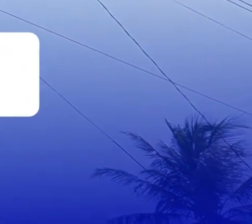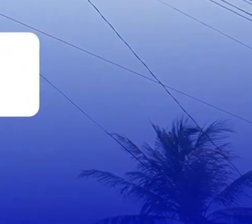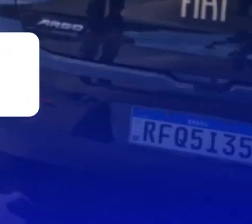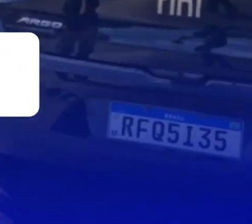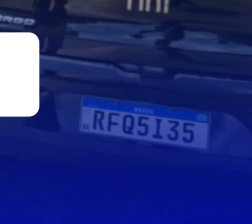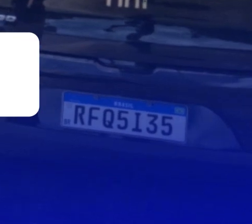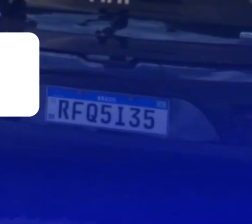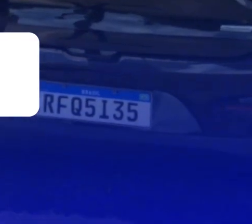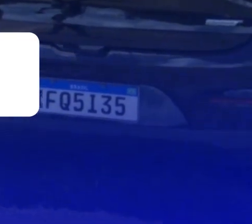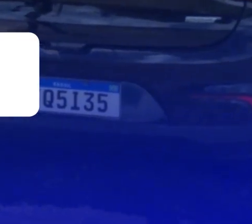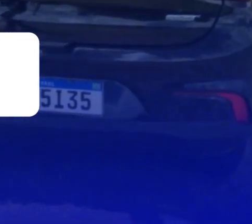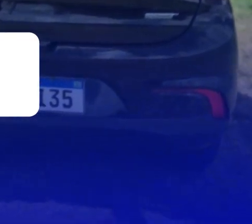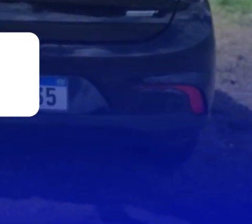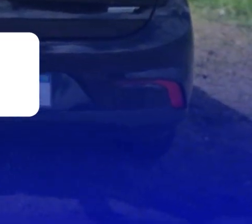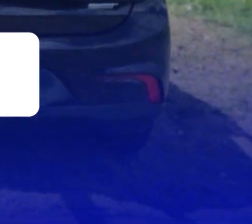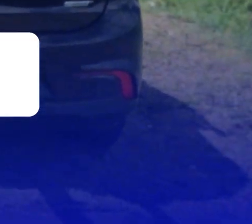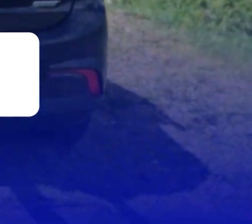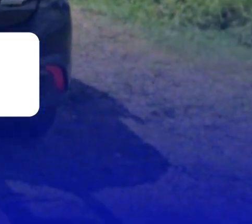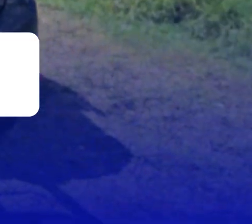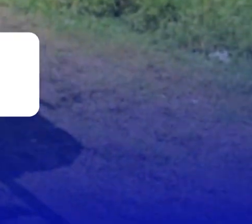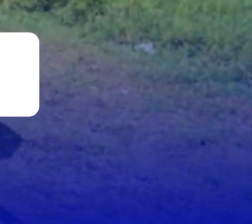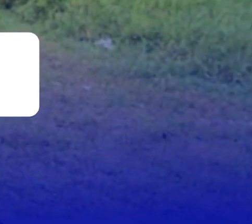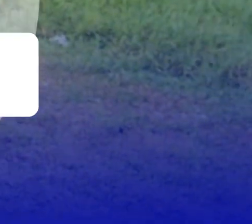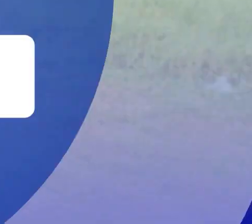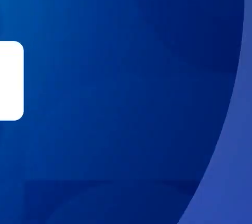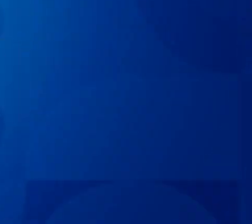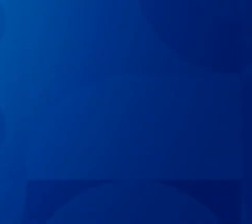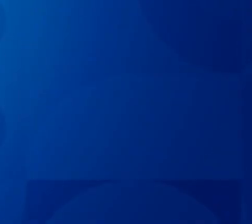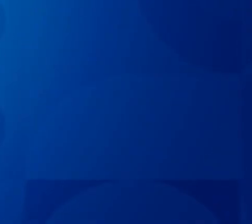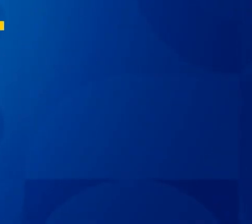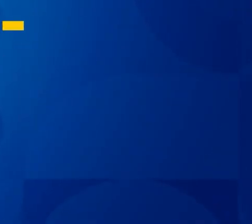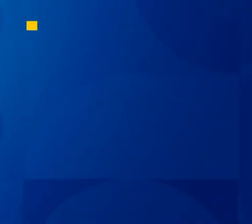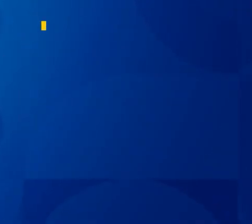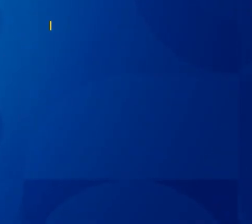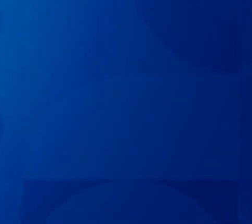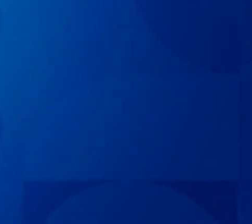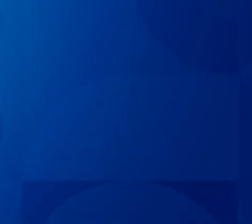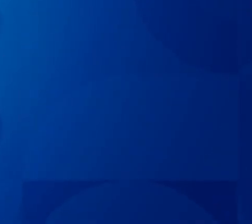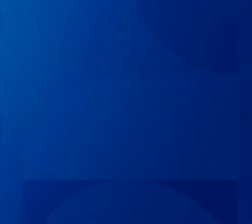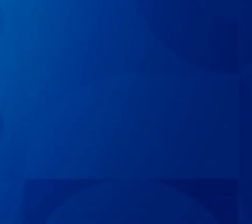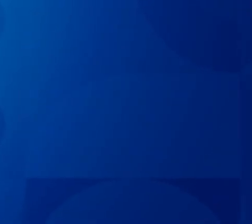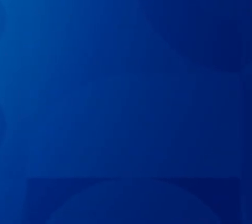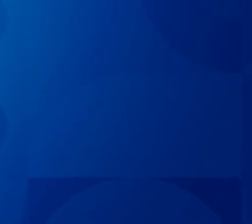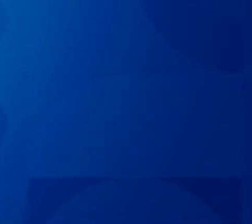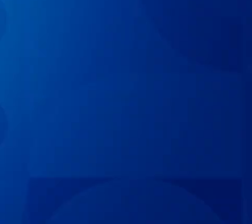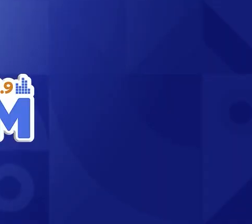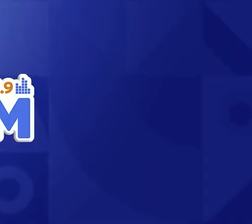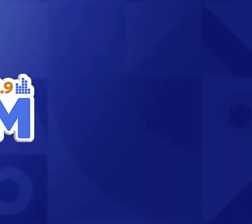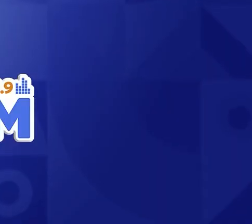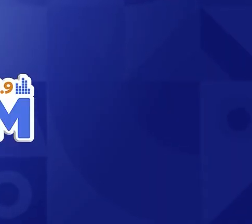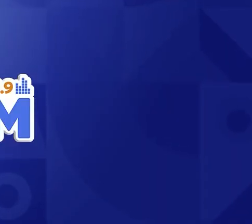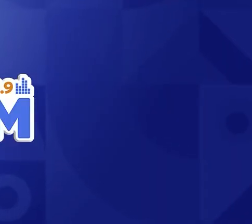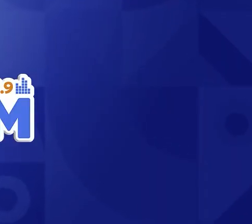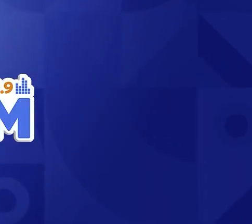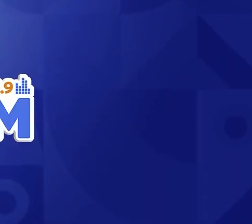perca tempo, assine hoje mesmo a Sol Provedor de Internet, a sua melhor conexão.